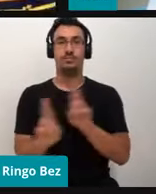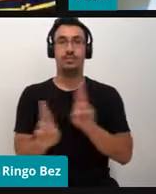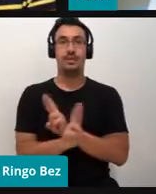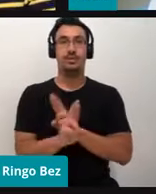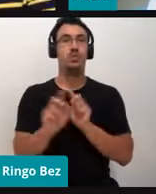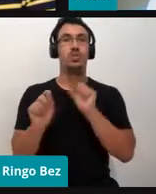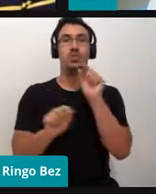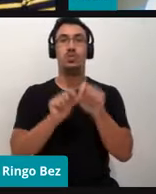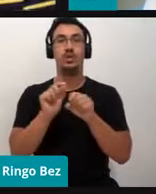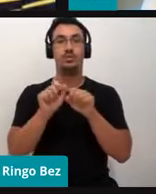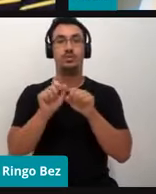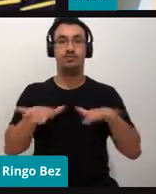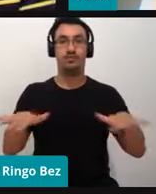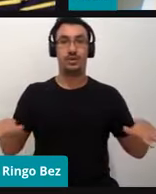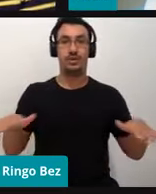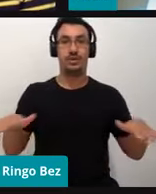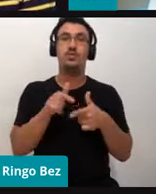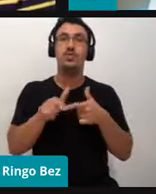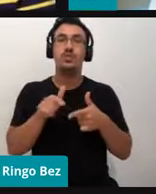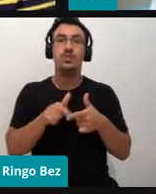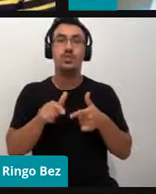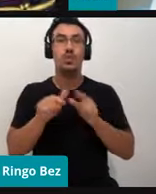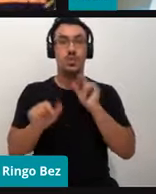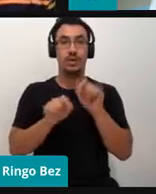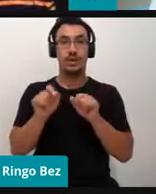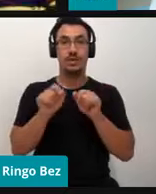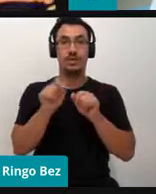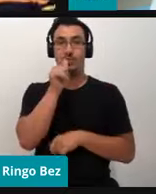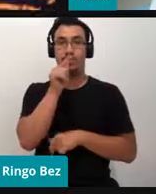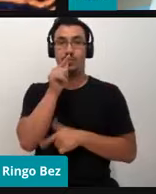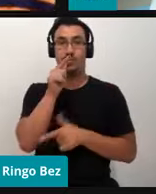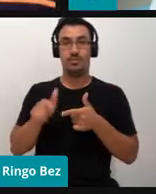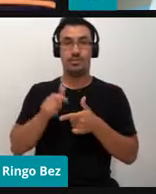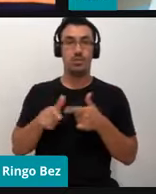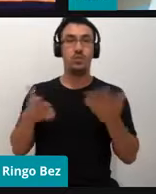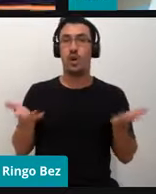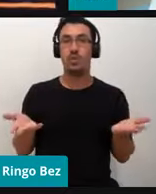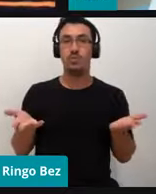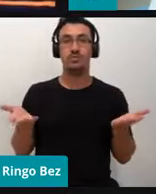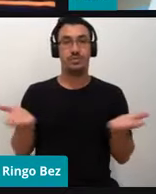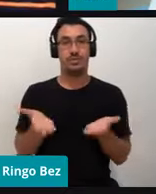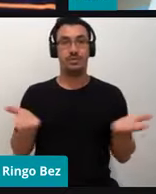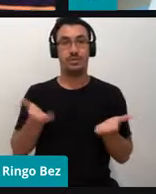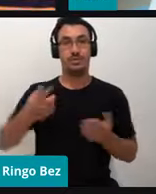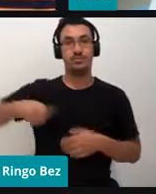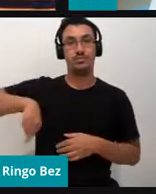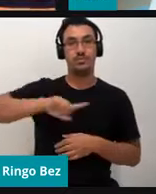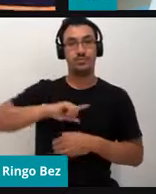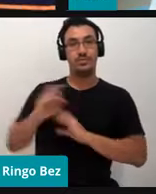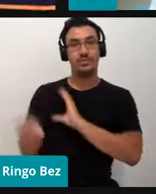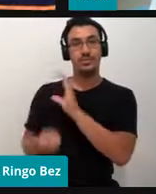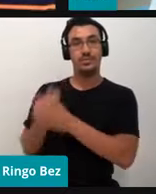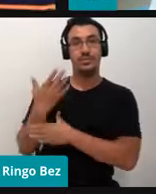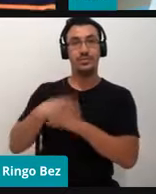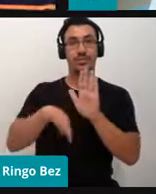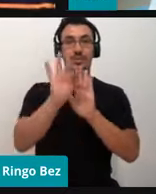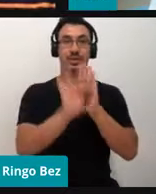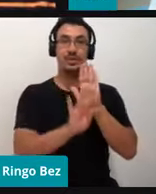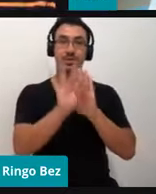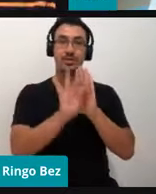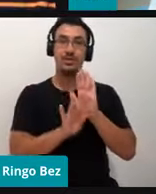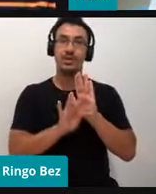pandemia? O que é essa crise hídrica? Então, para que a gente possa desenvolver esse tema, nós separamos